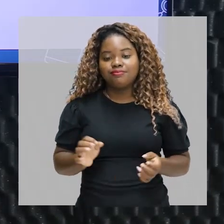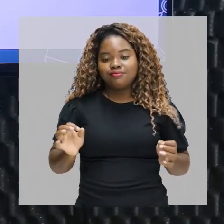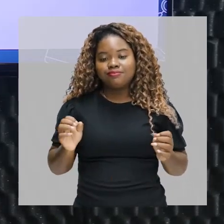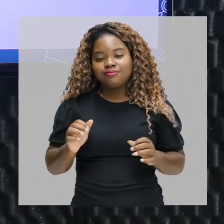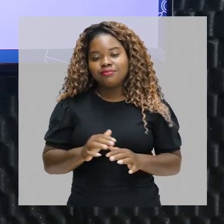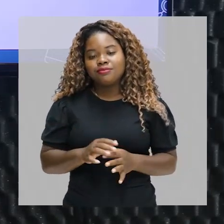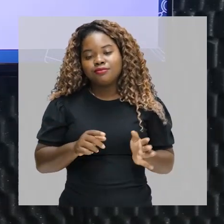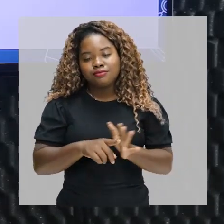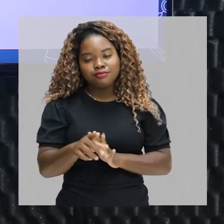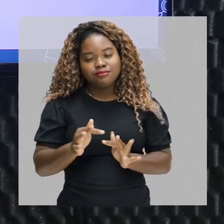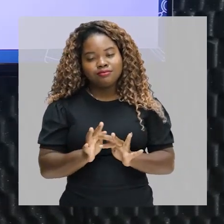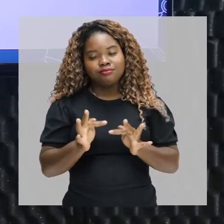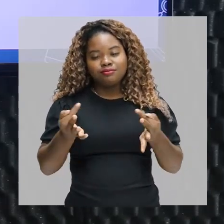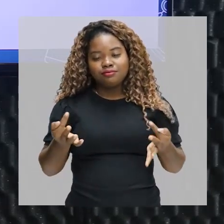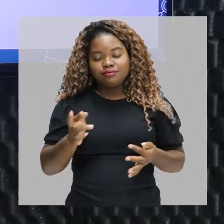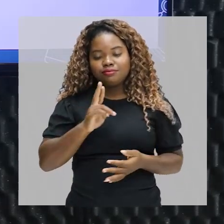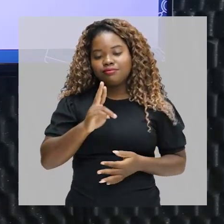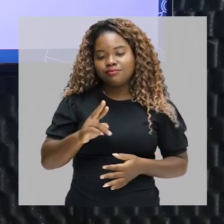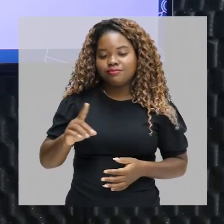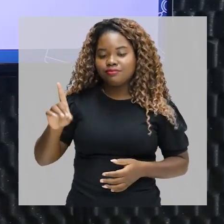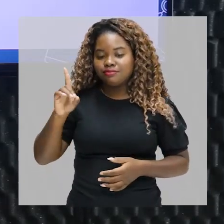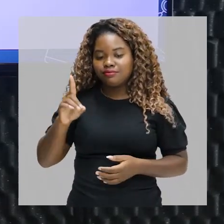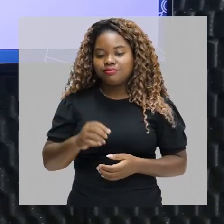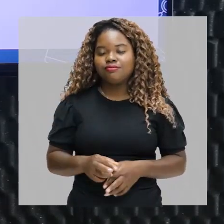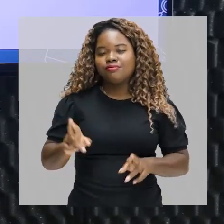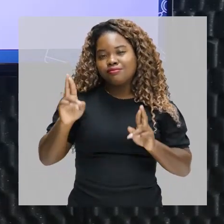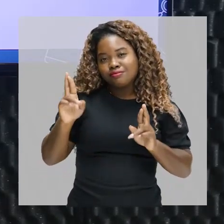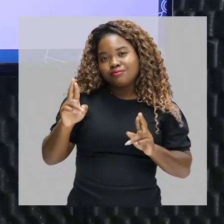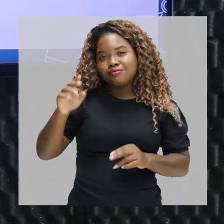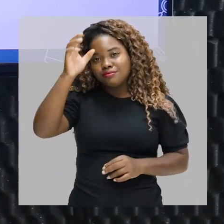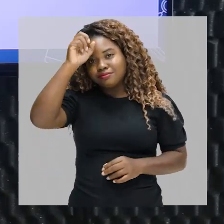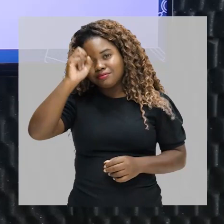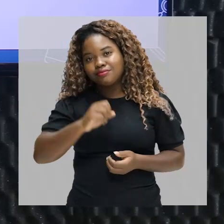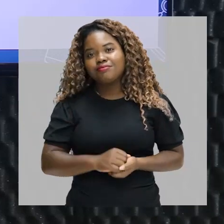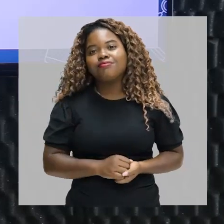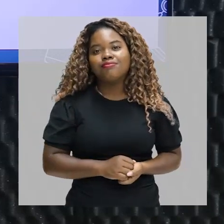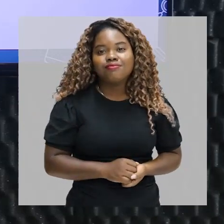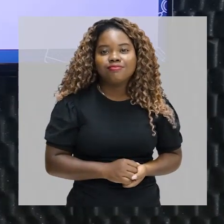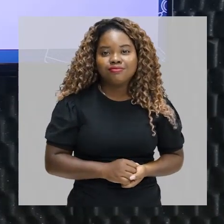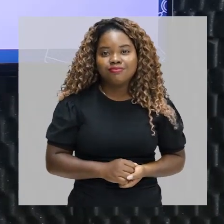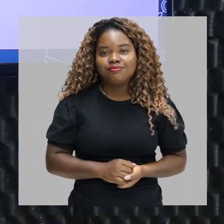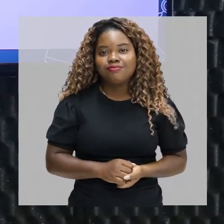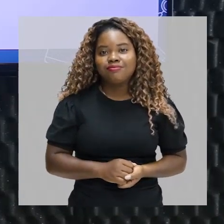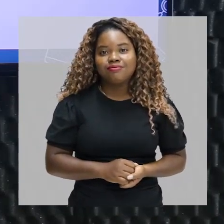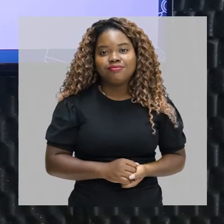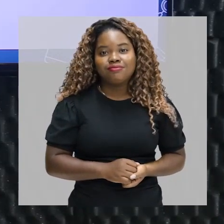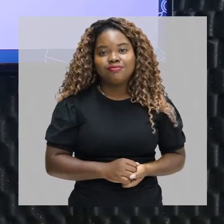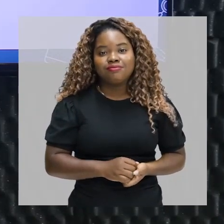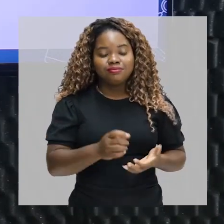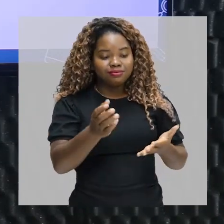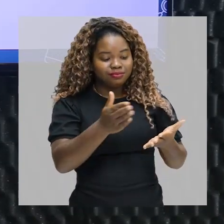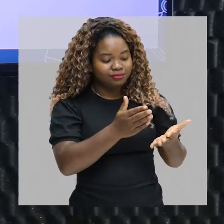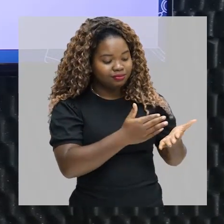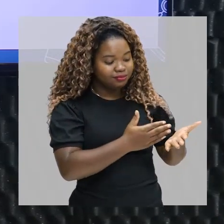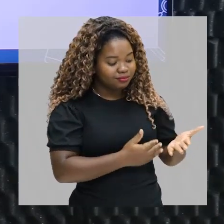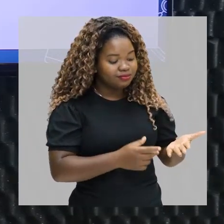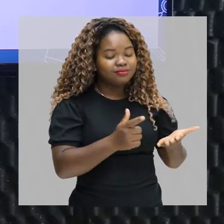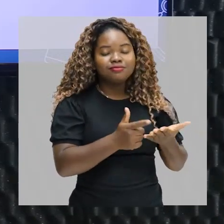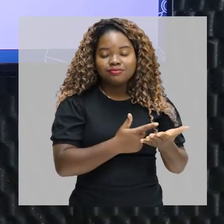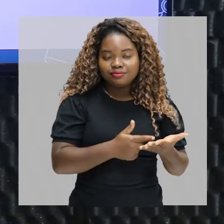questão muito simples, né? Resposta letra D. Espero que tenham entendido. Peguem aí o material de vocês, o livro